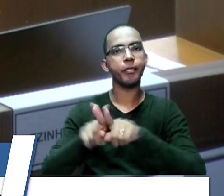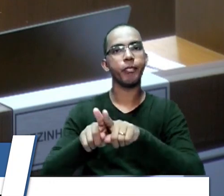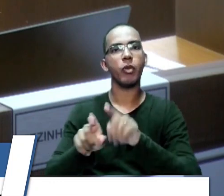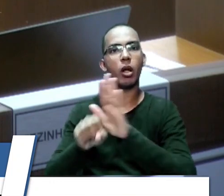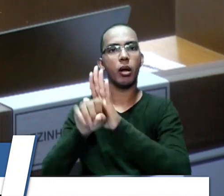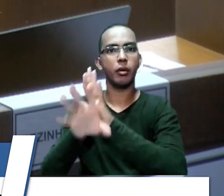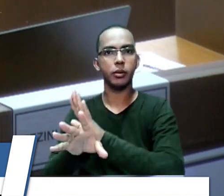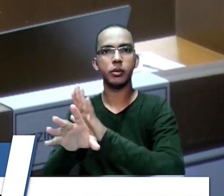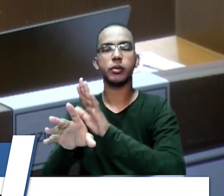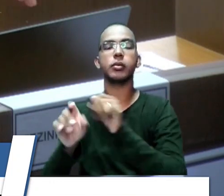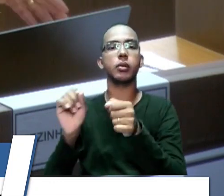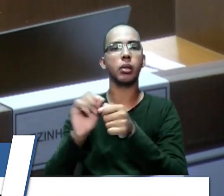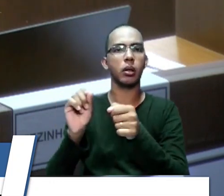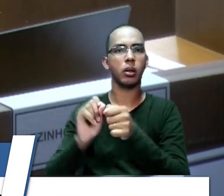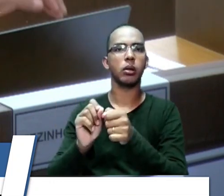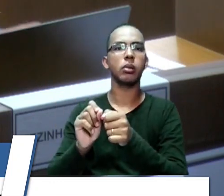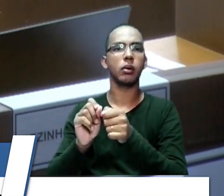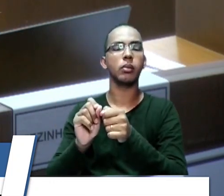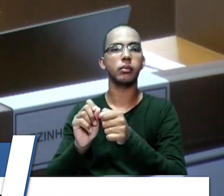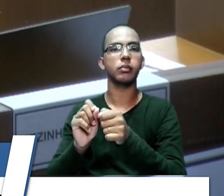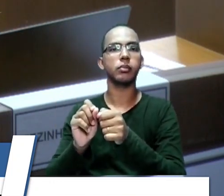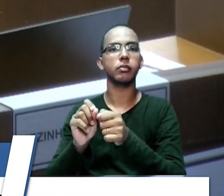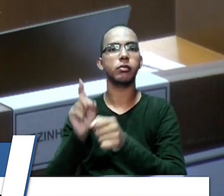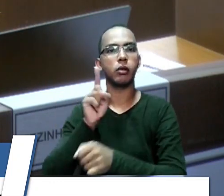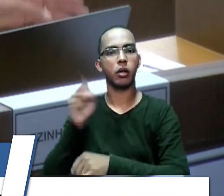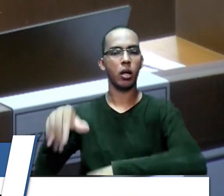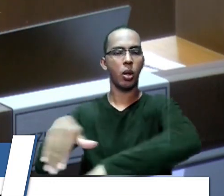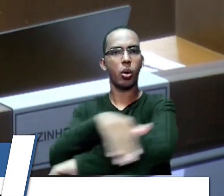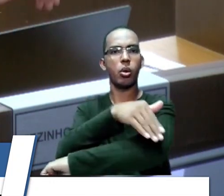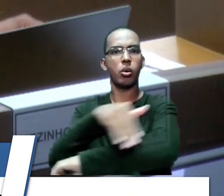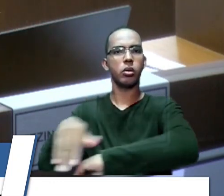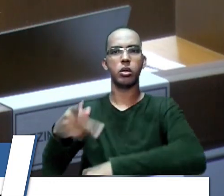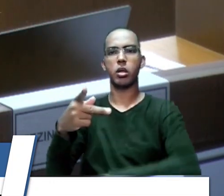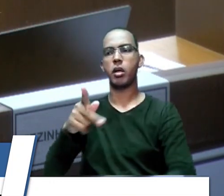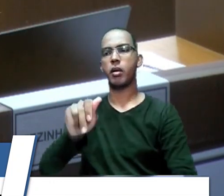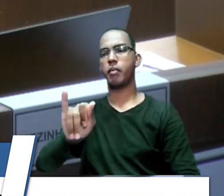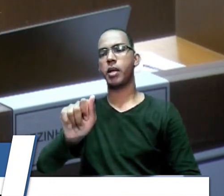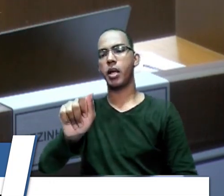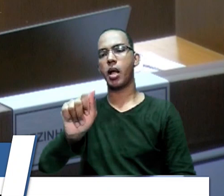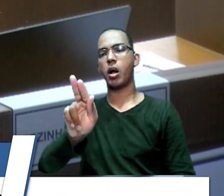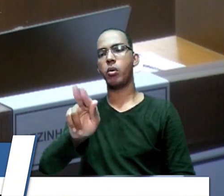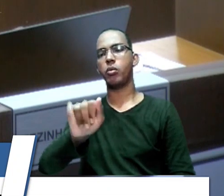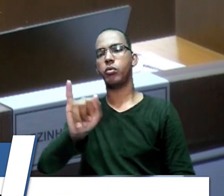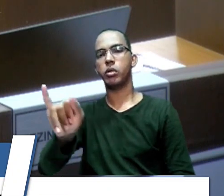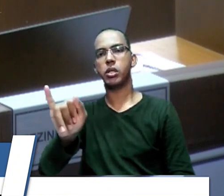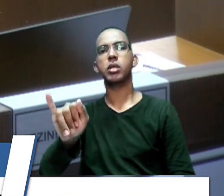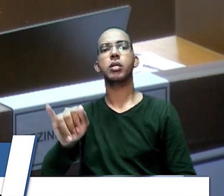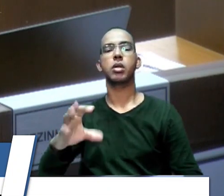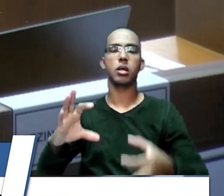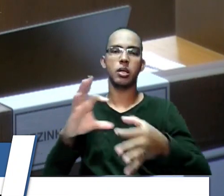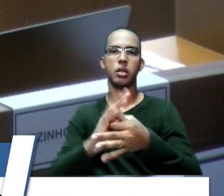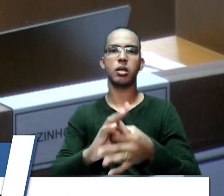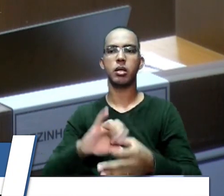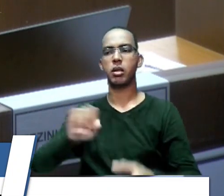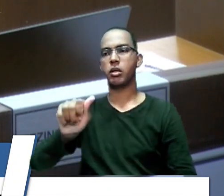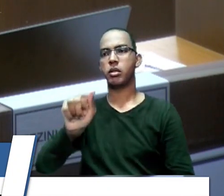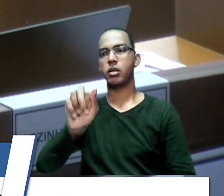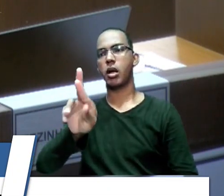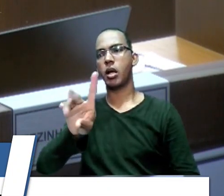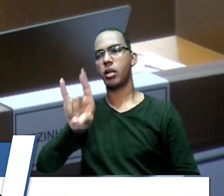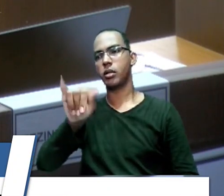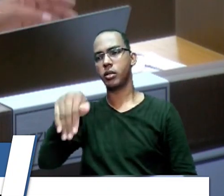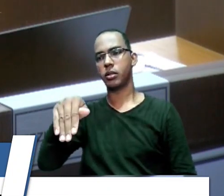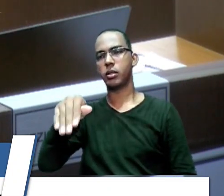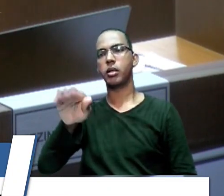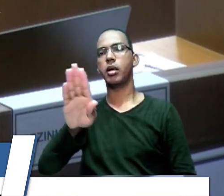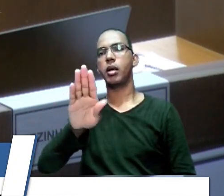fiz daquela rua lá, da rua Piauí, que interliga lá no Jardim Brasil, eu fiz ela em